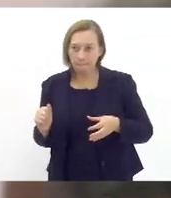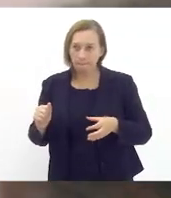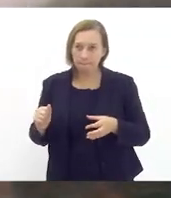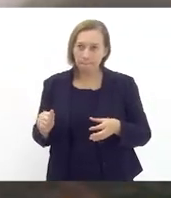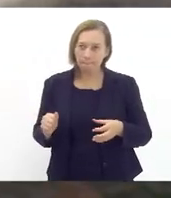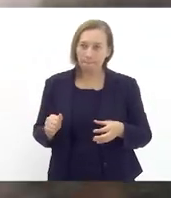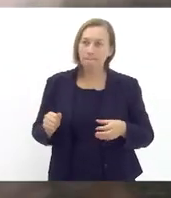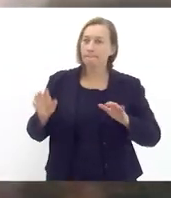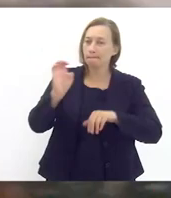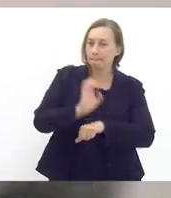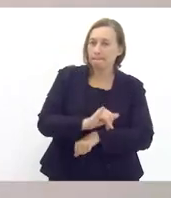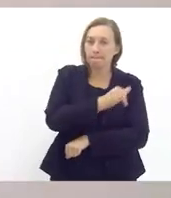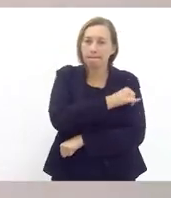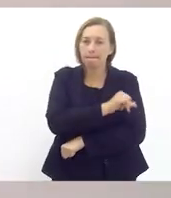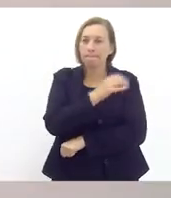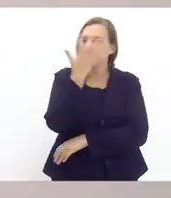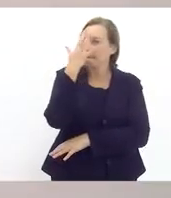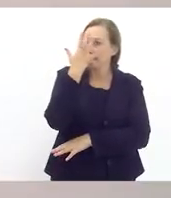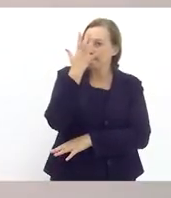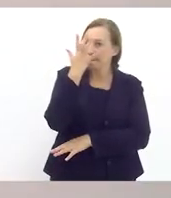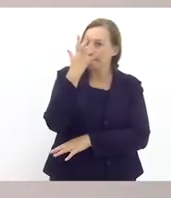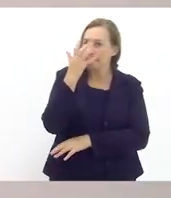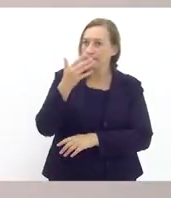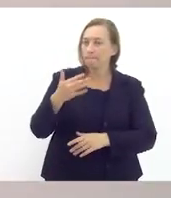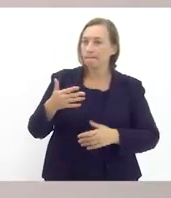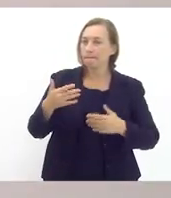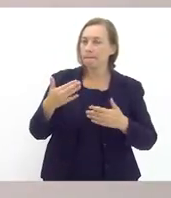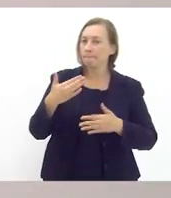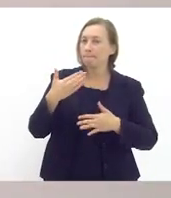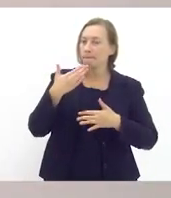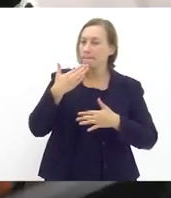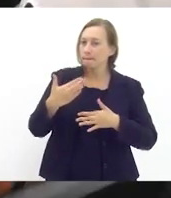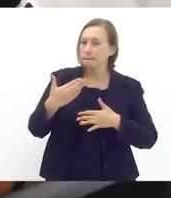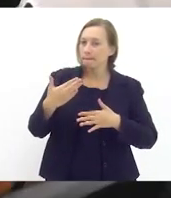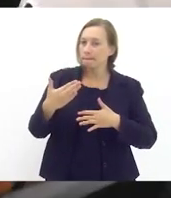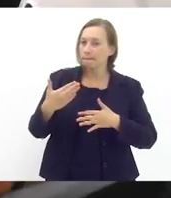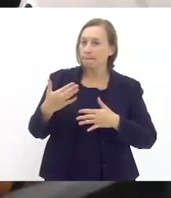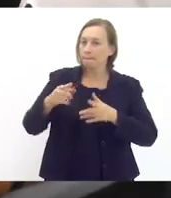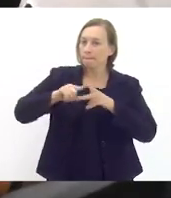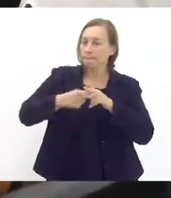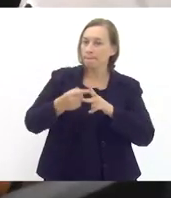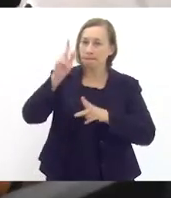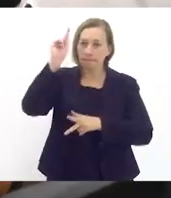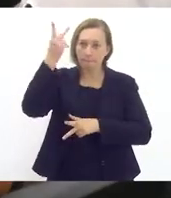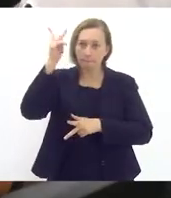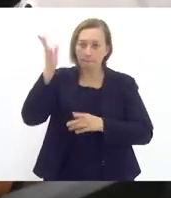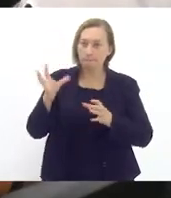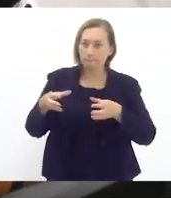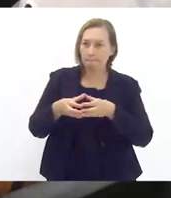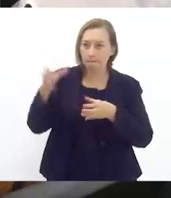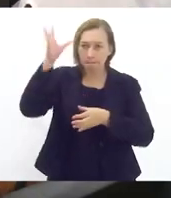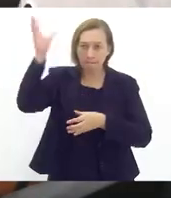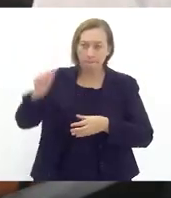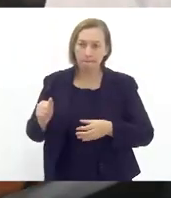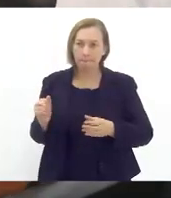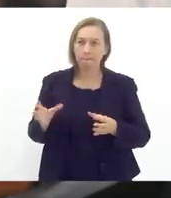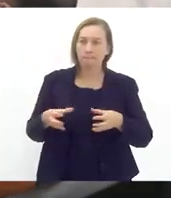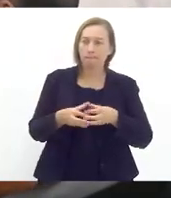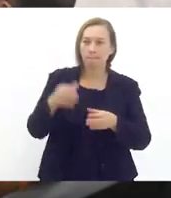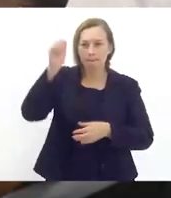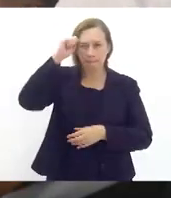Dois Estados Unidos vão fazer o seu carnaval reivindicando Reparações histórica aos grupos sociais e a comunidade Negra